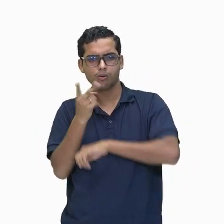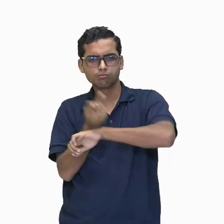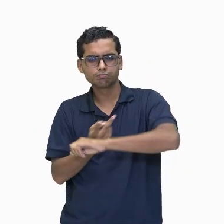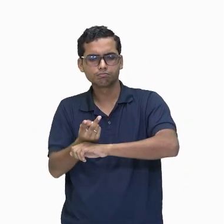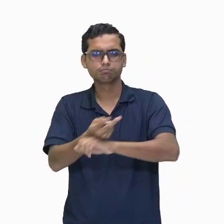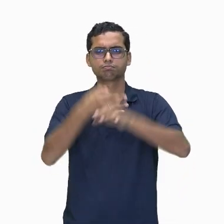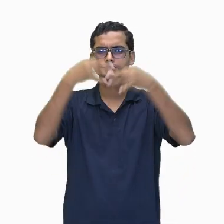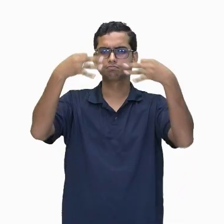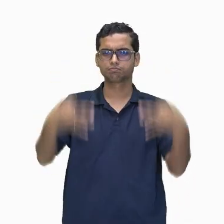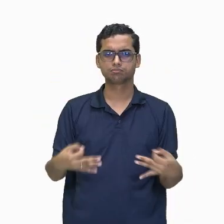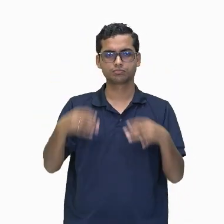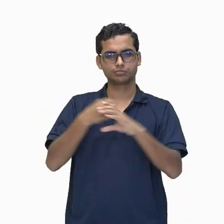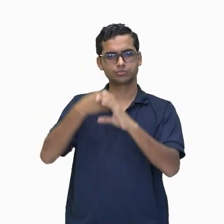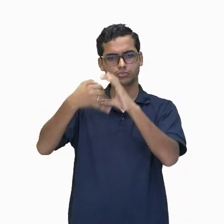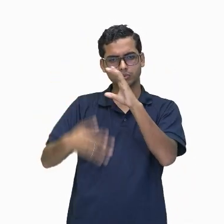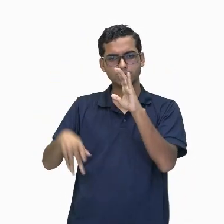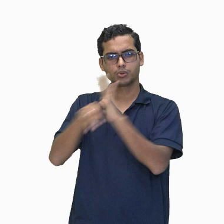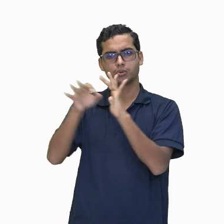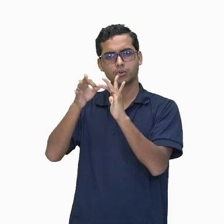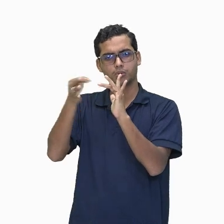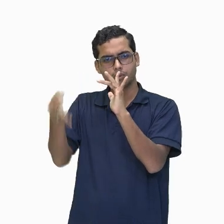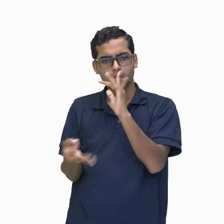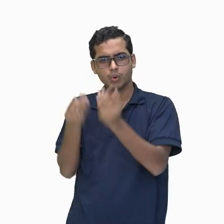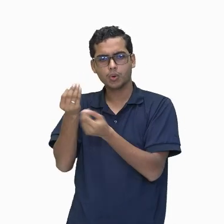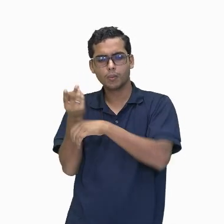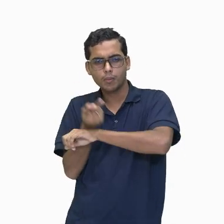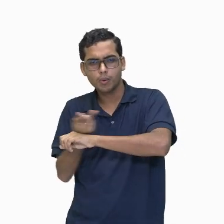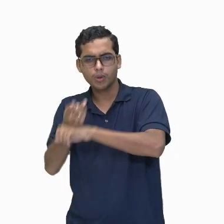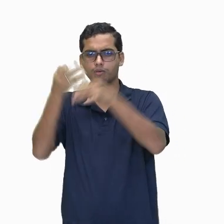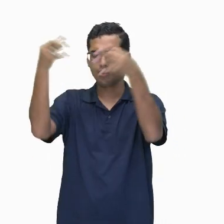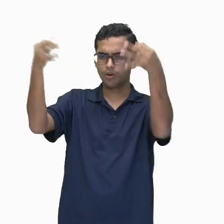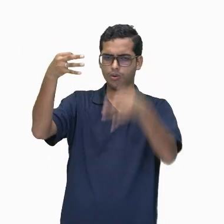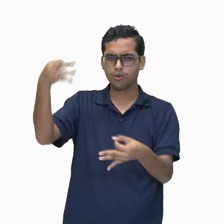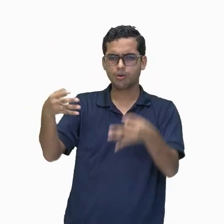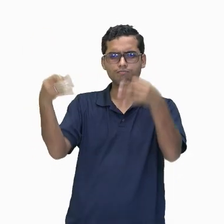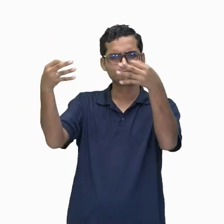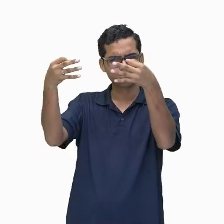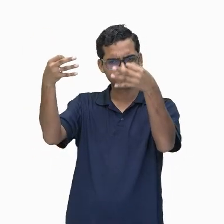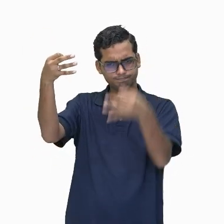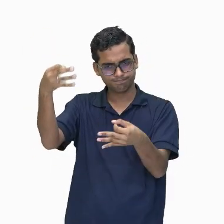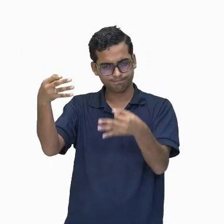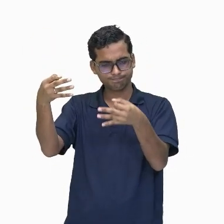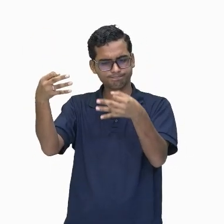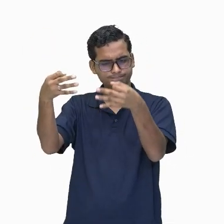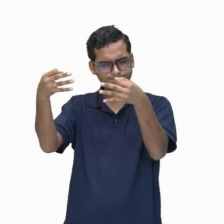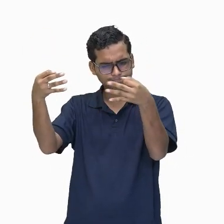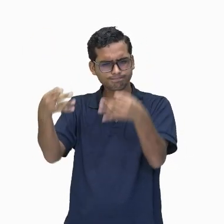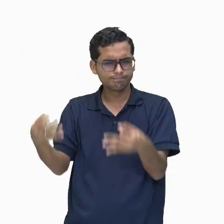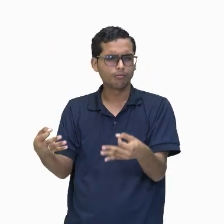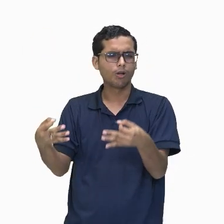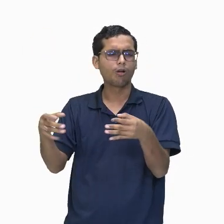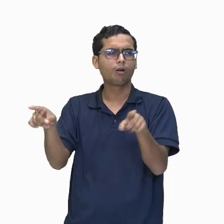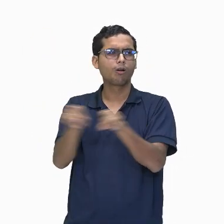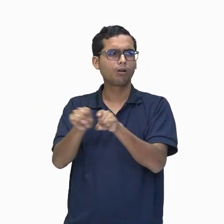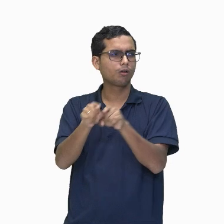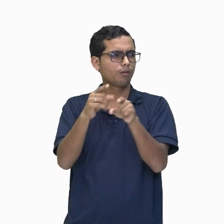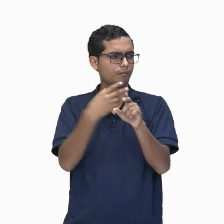poesia arcádica como um meio de busca pela perfeição e pelo equilíbrio da vida. Então,